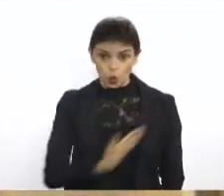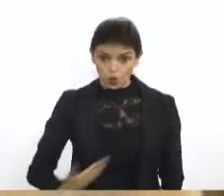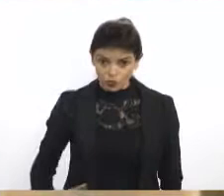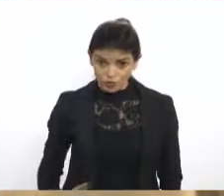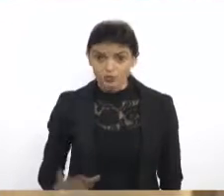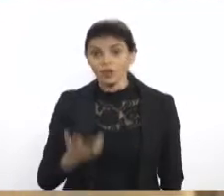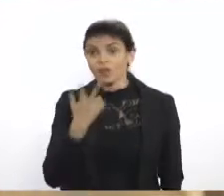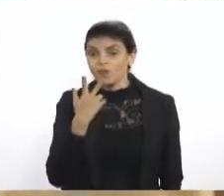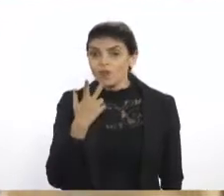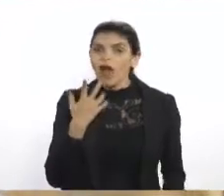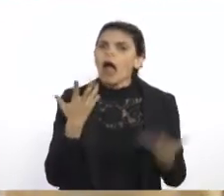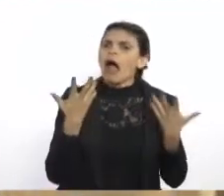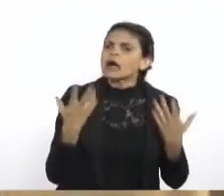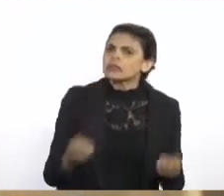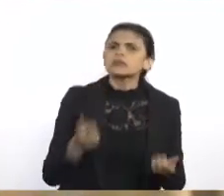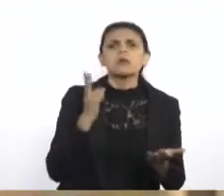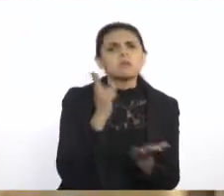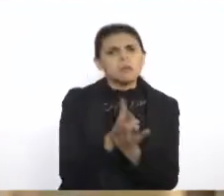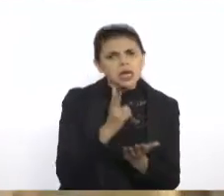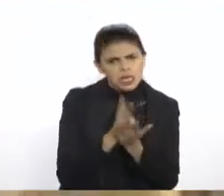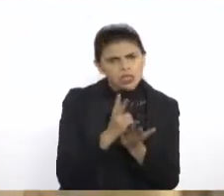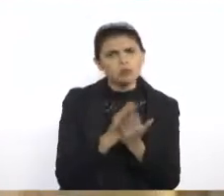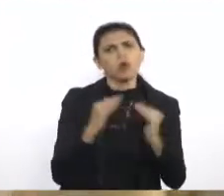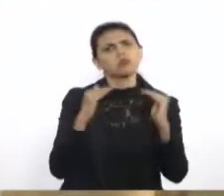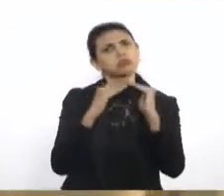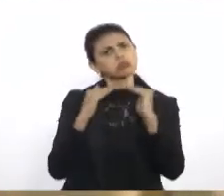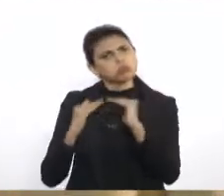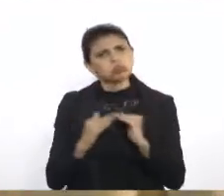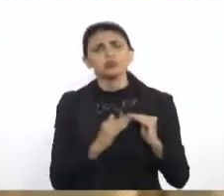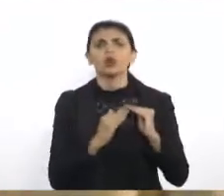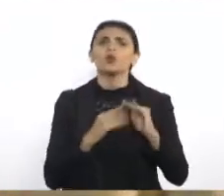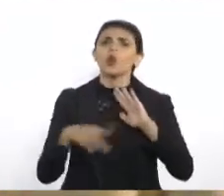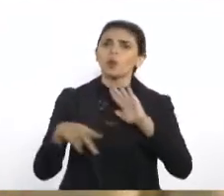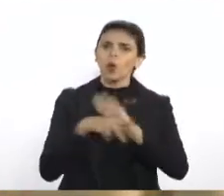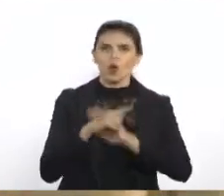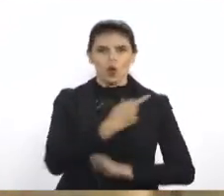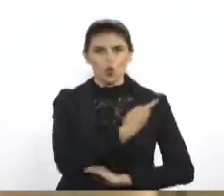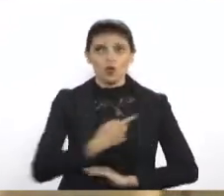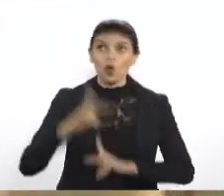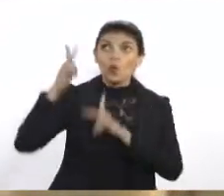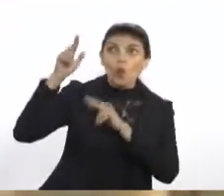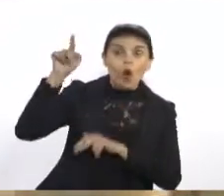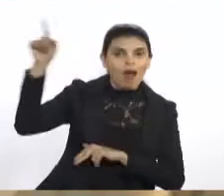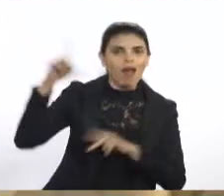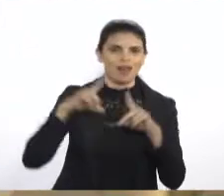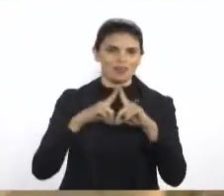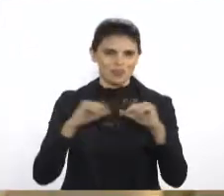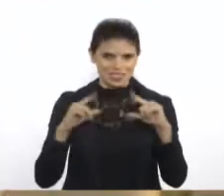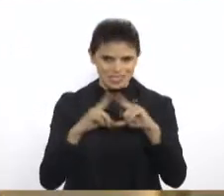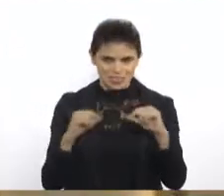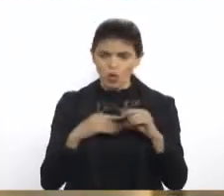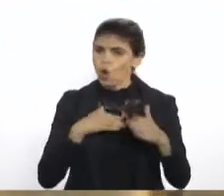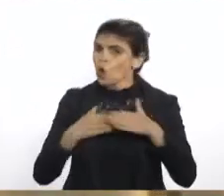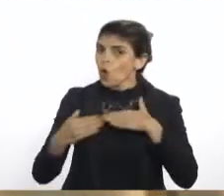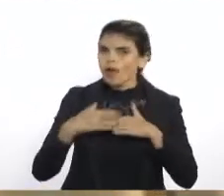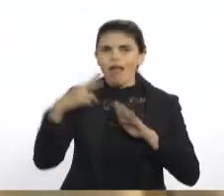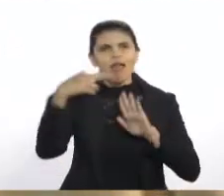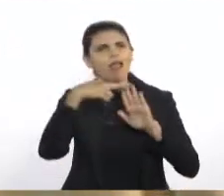que adotasse as mesmas medidas que estão sendo adotadas no governo federal, em que todas as